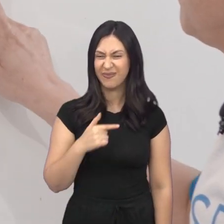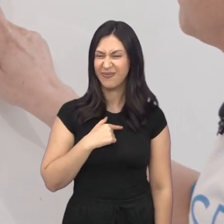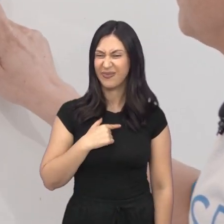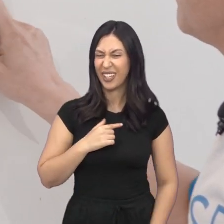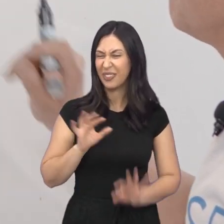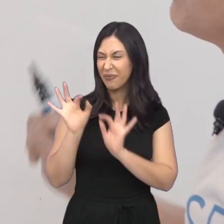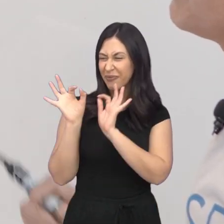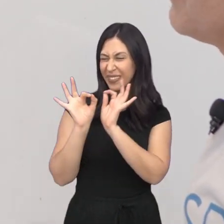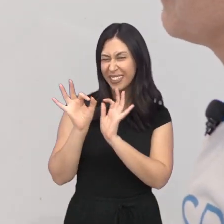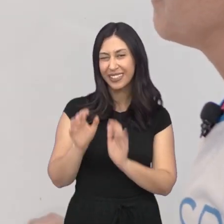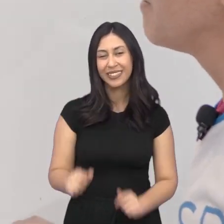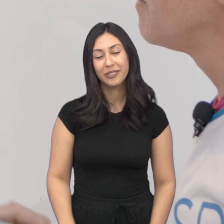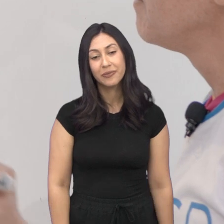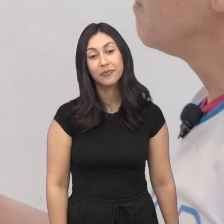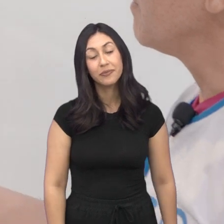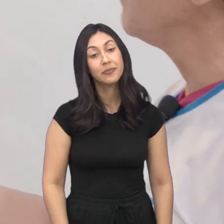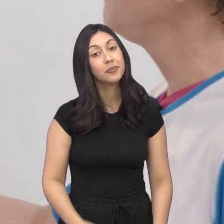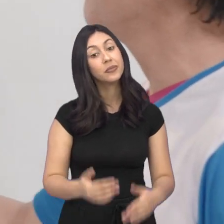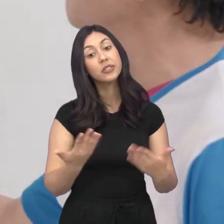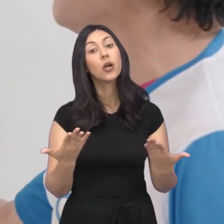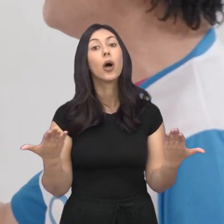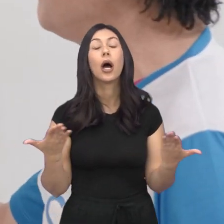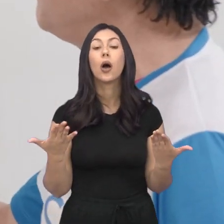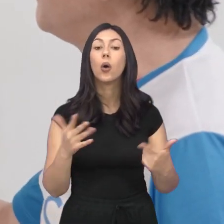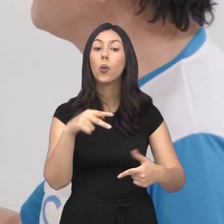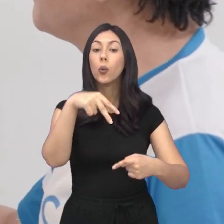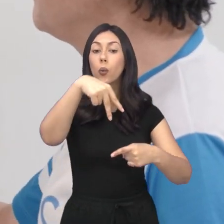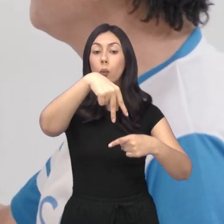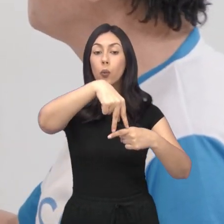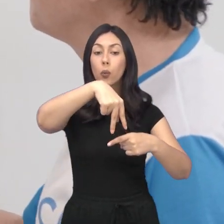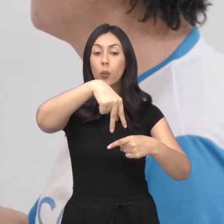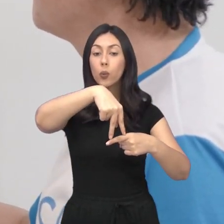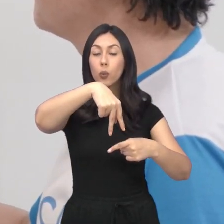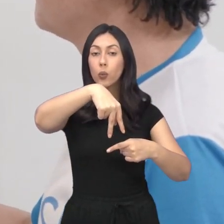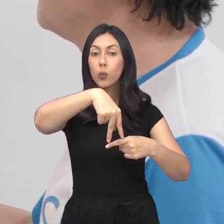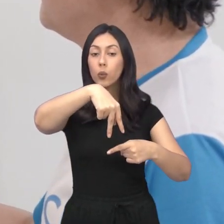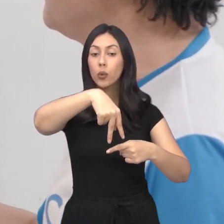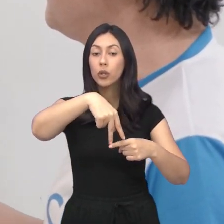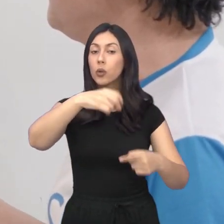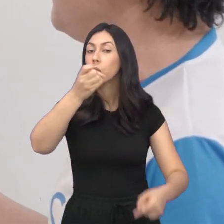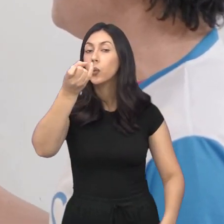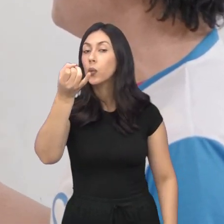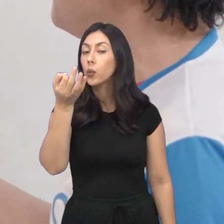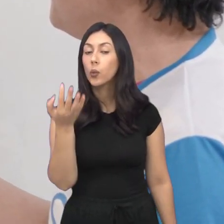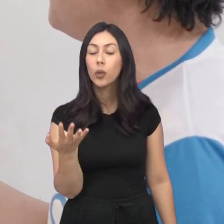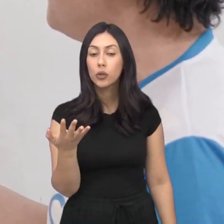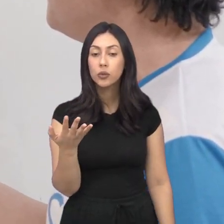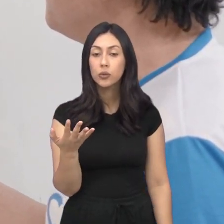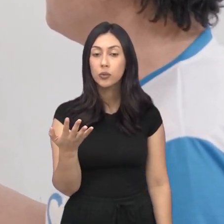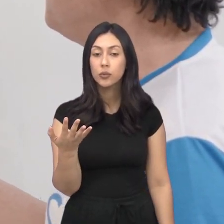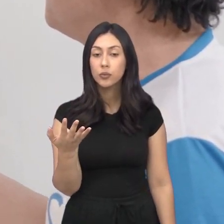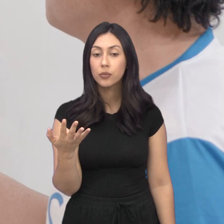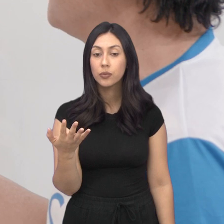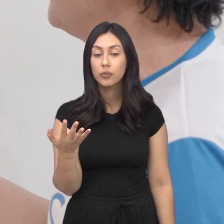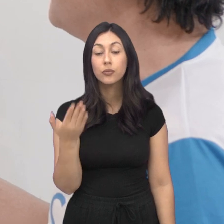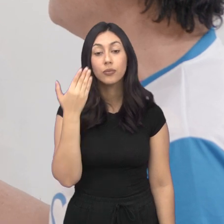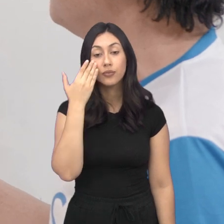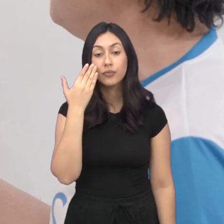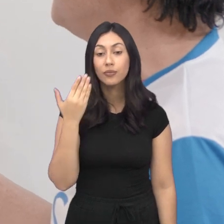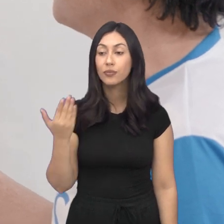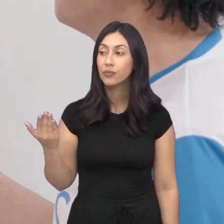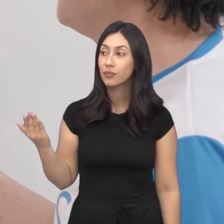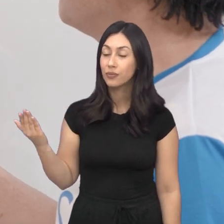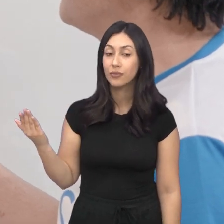Ficou feio aqui, né? Menos 3. Ok? Então o determinante aqui, que é b ao